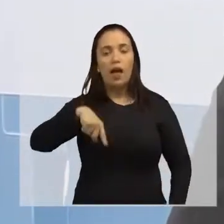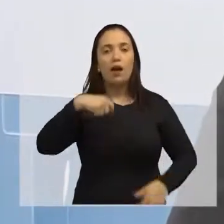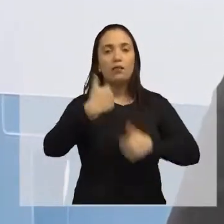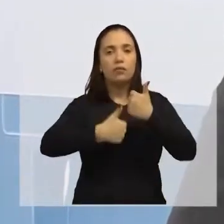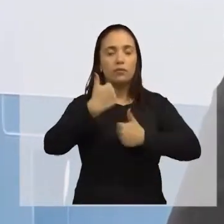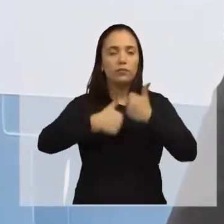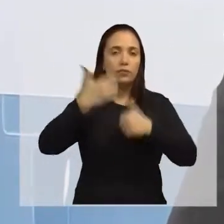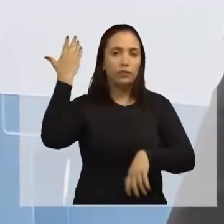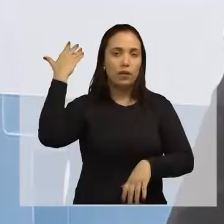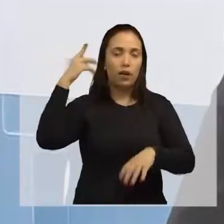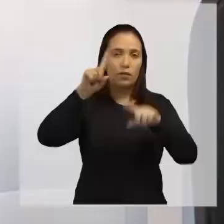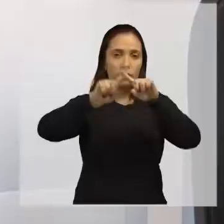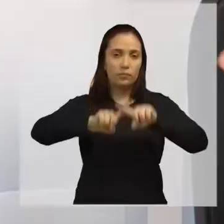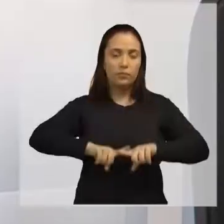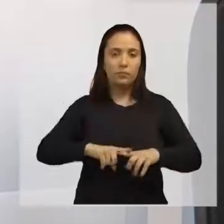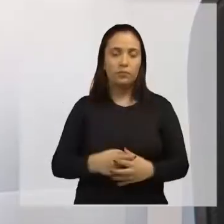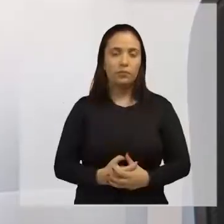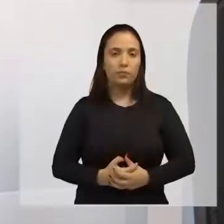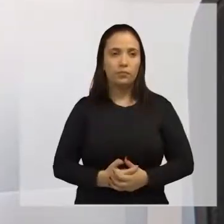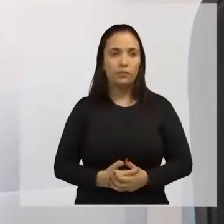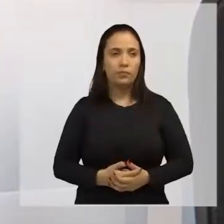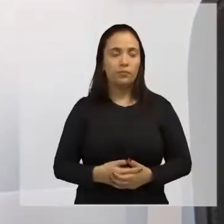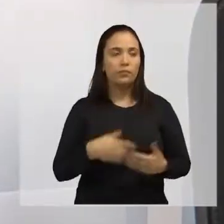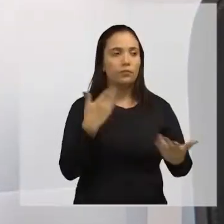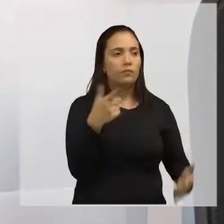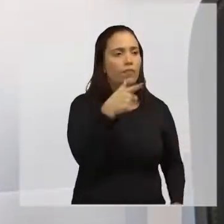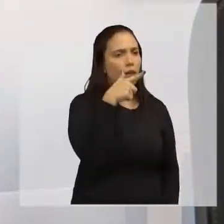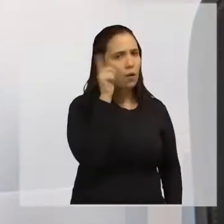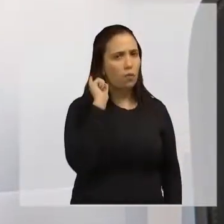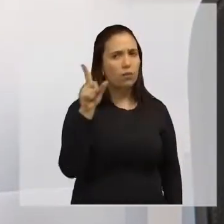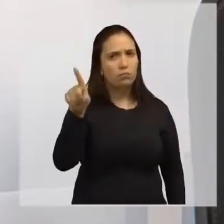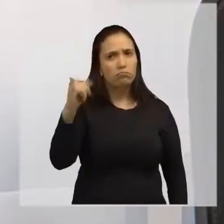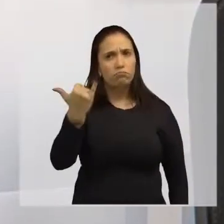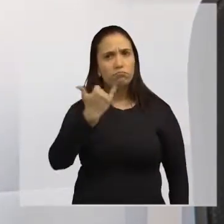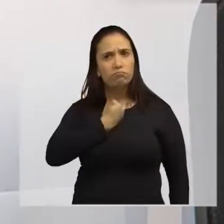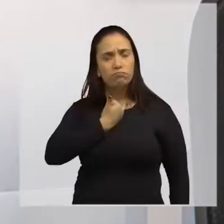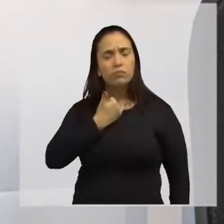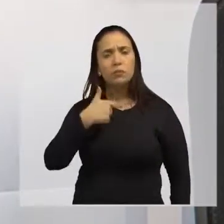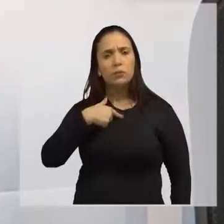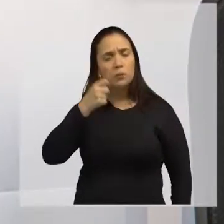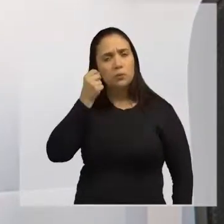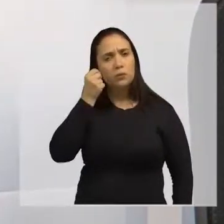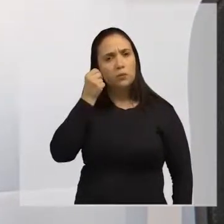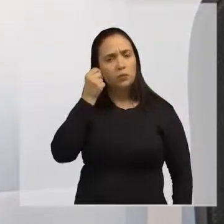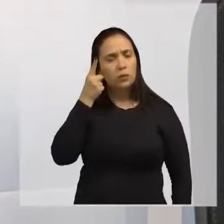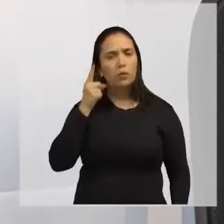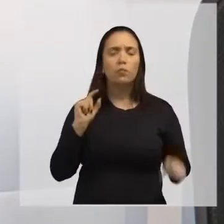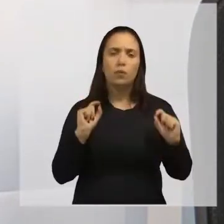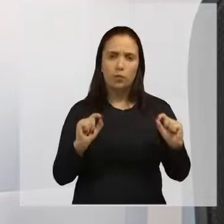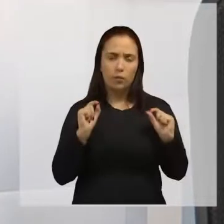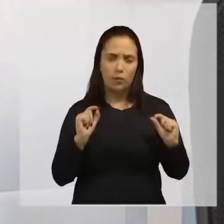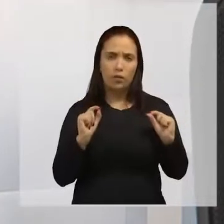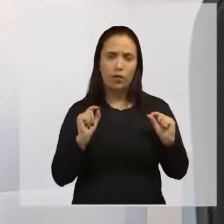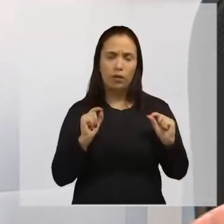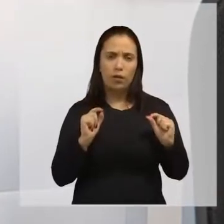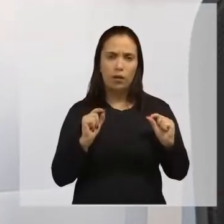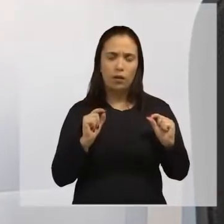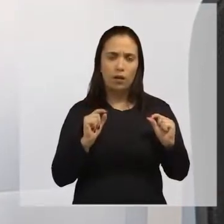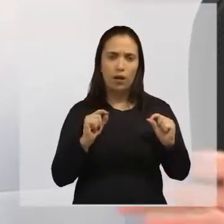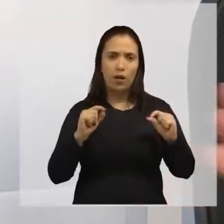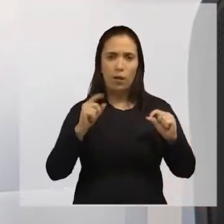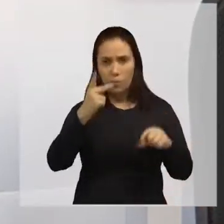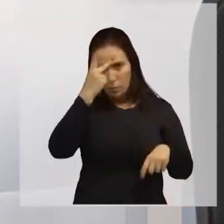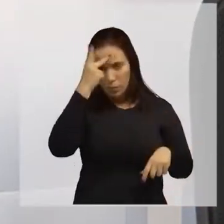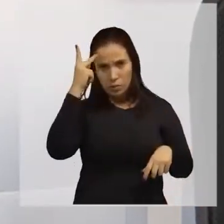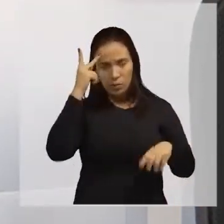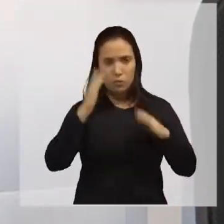do Mundo. Carlinhos, ontem você me deu uma notícia que eu achei espetacular, mas ao mesmo tempo aterrorizante. Uma comunidade do Piauí